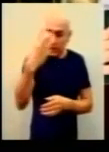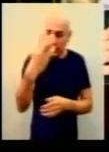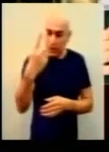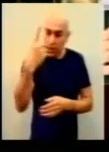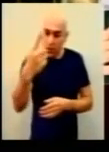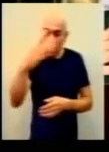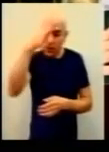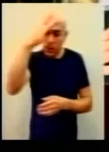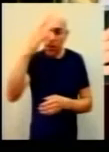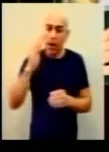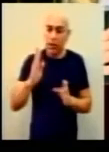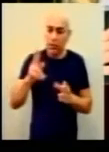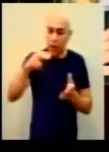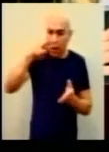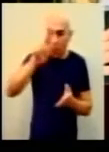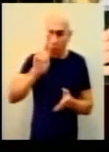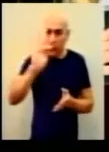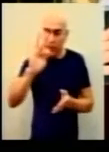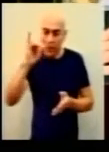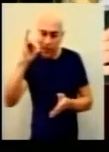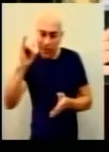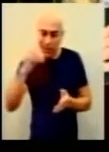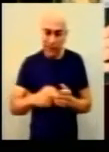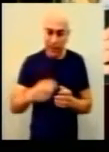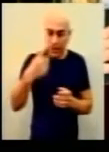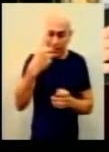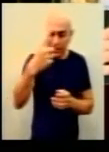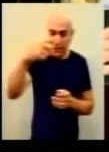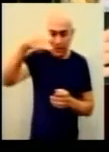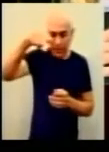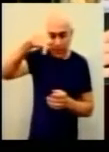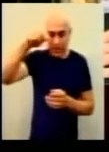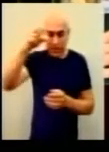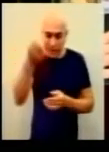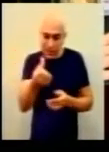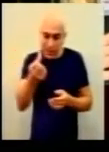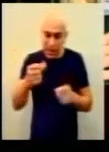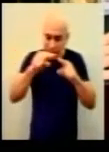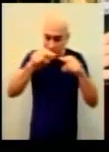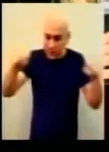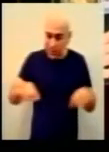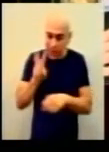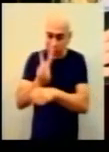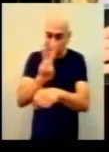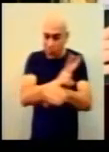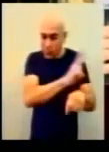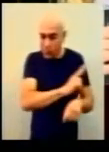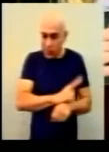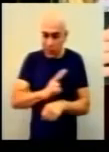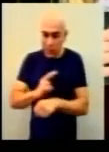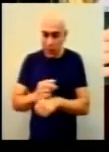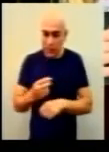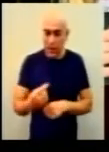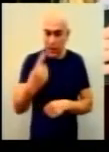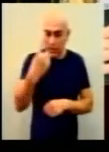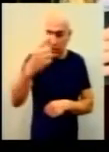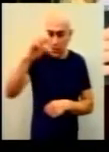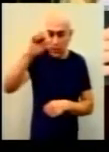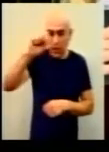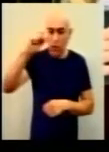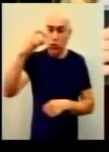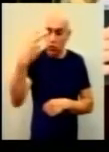em UTI e 176 em enfermaria. Desse total, desses 307, que são comprovadamente